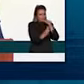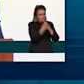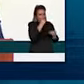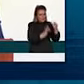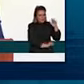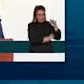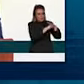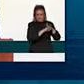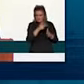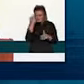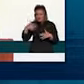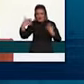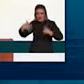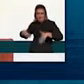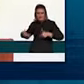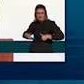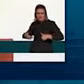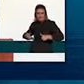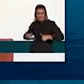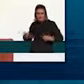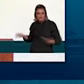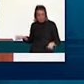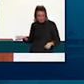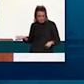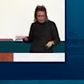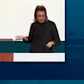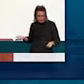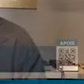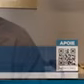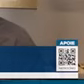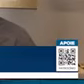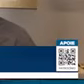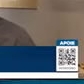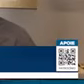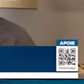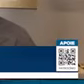que deveria comer para que o outro pudesse comer um pouco.